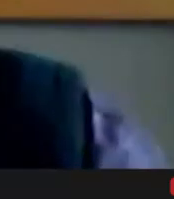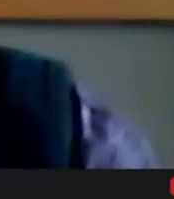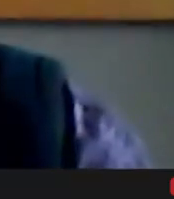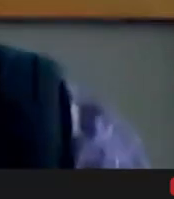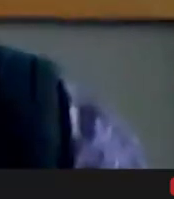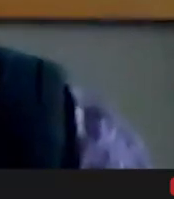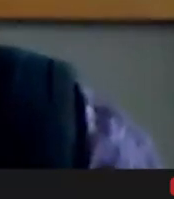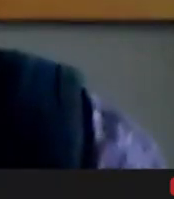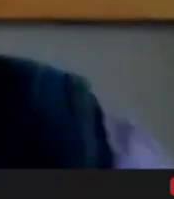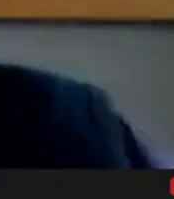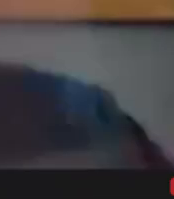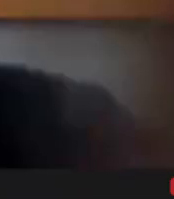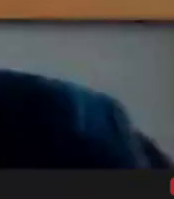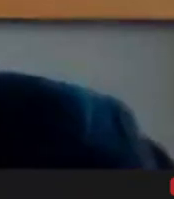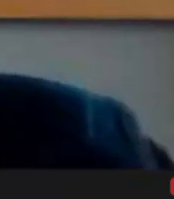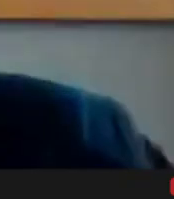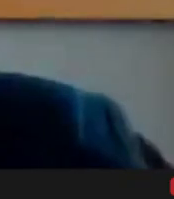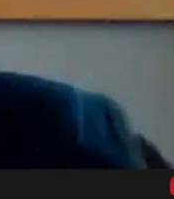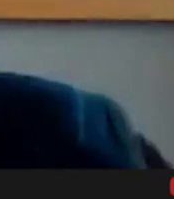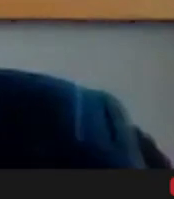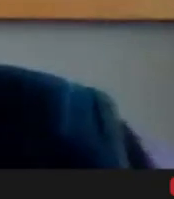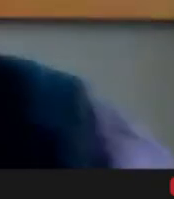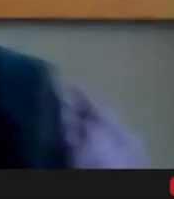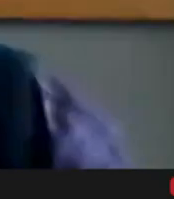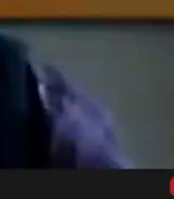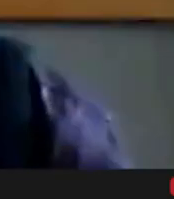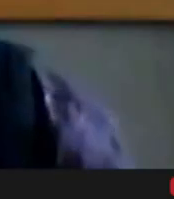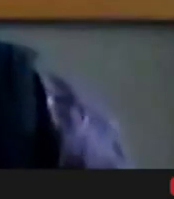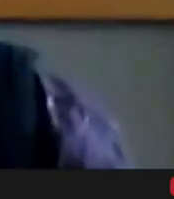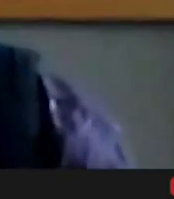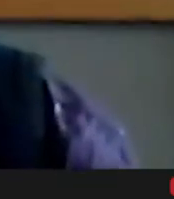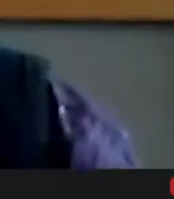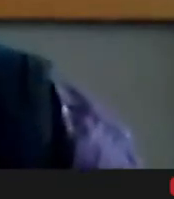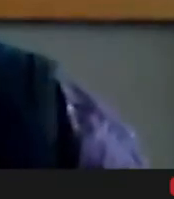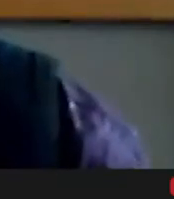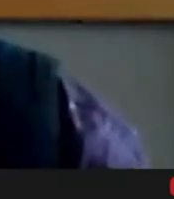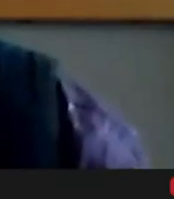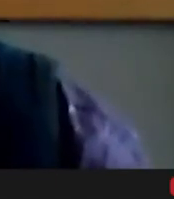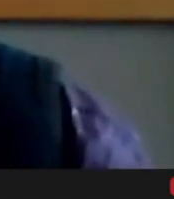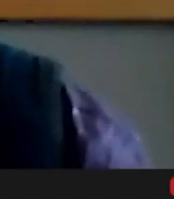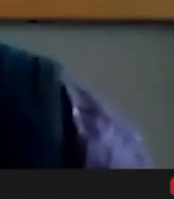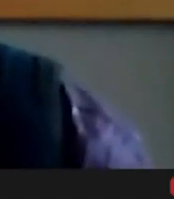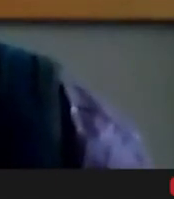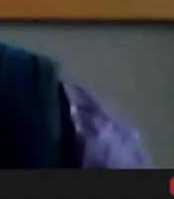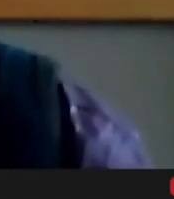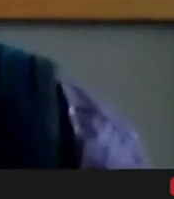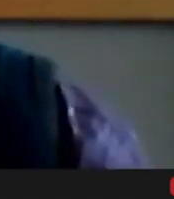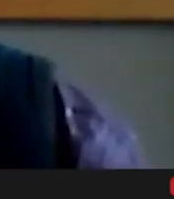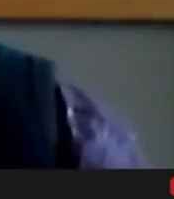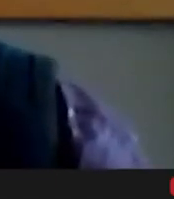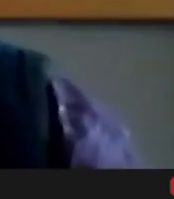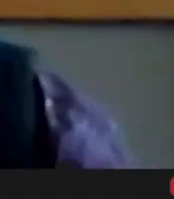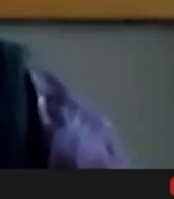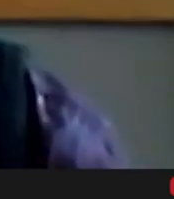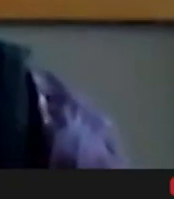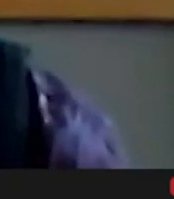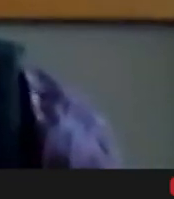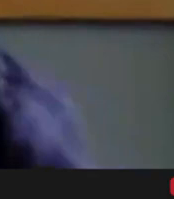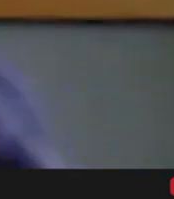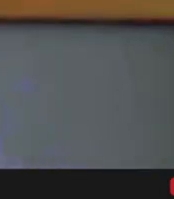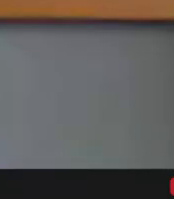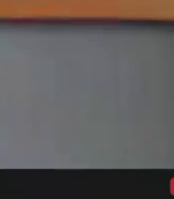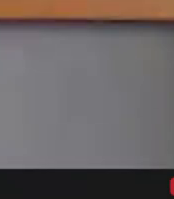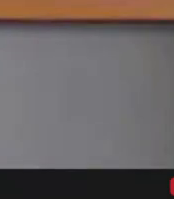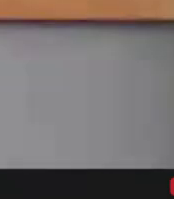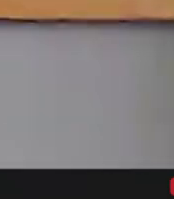nossa audiência ouvindo, eu já sei que eu vou falar errado o nome, mas ouvindo a Johanna